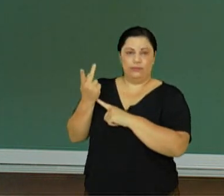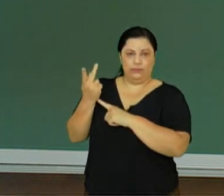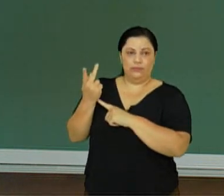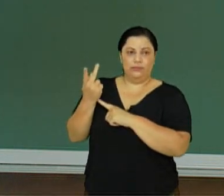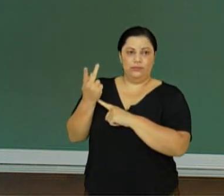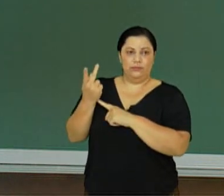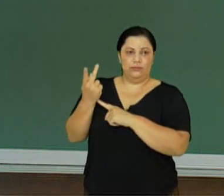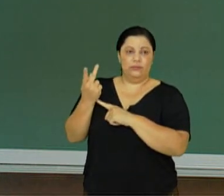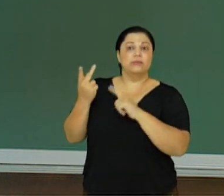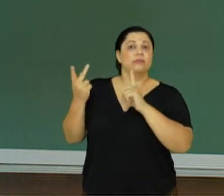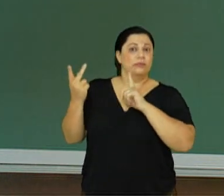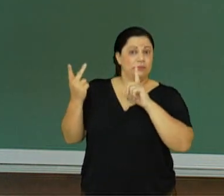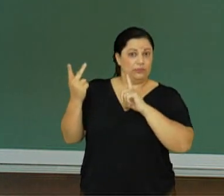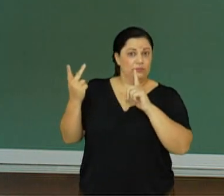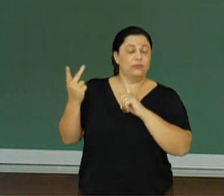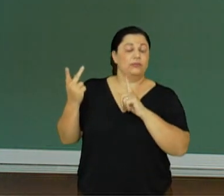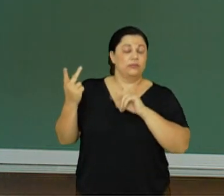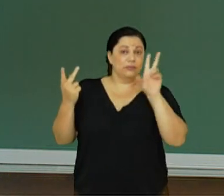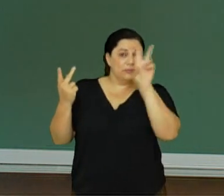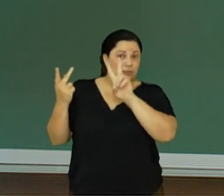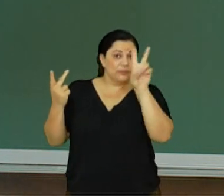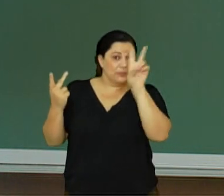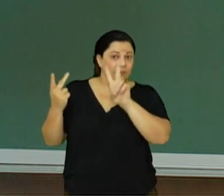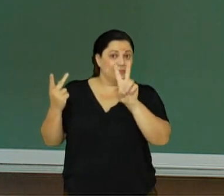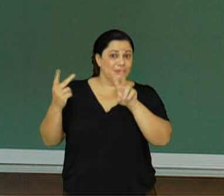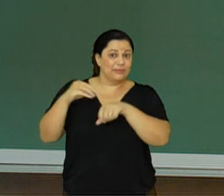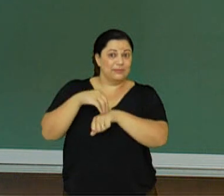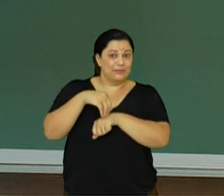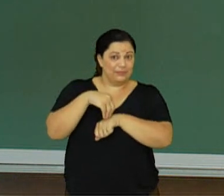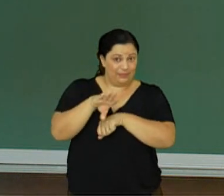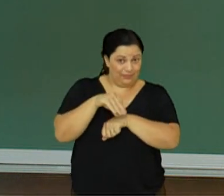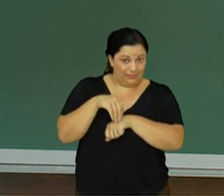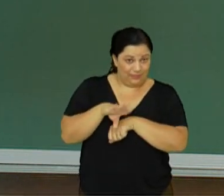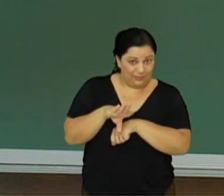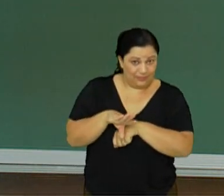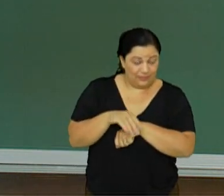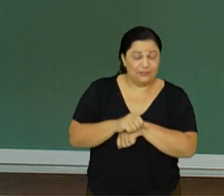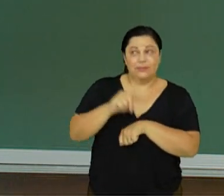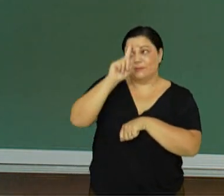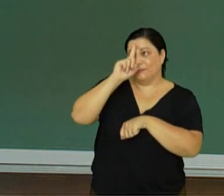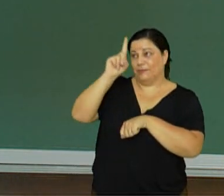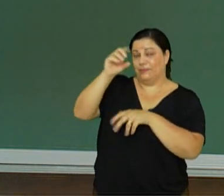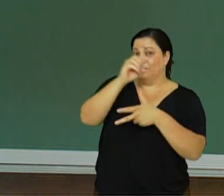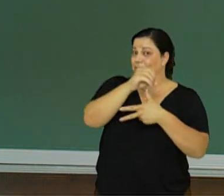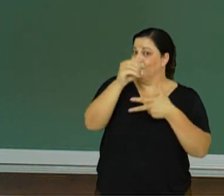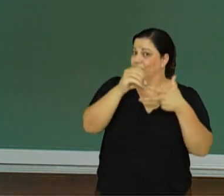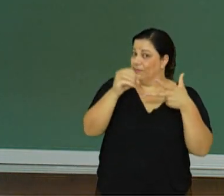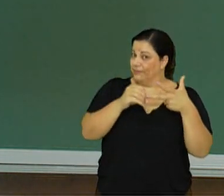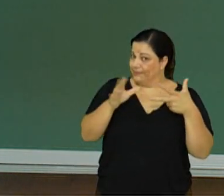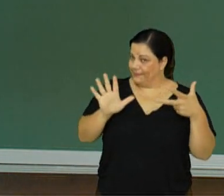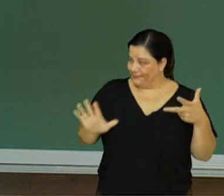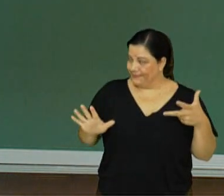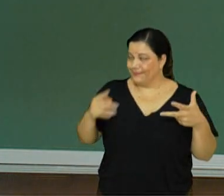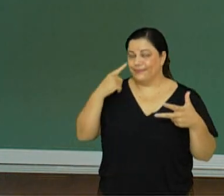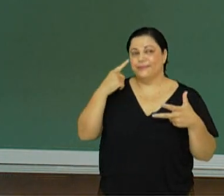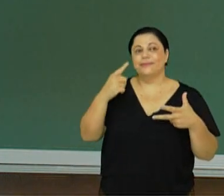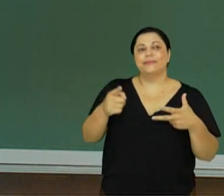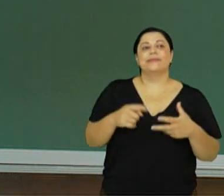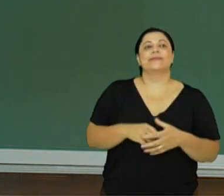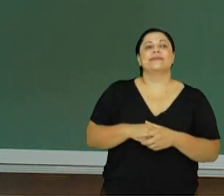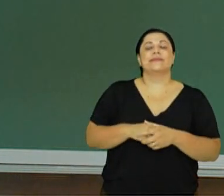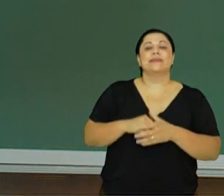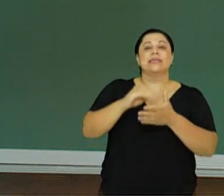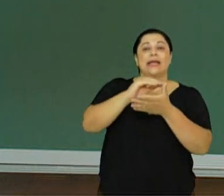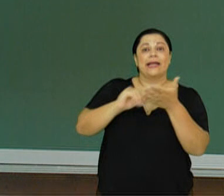tenho ela aqui. Só que lembre-se, vou dar a dica, lá no dia do Enem não tem essas dicas. Nós vamos ter que